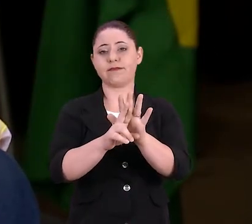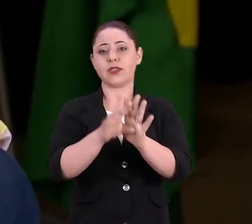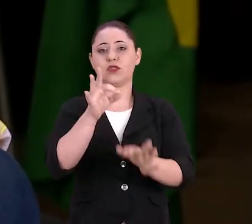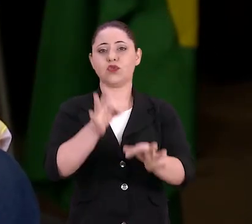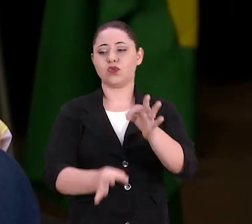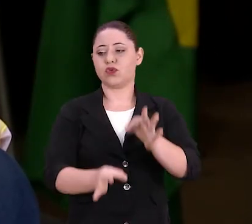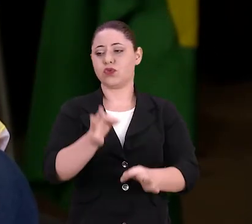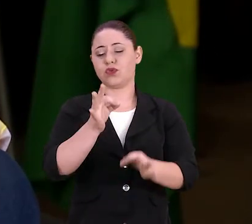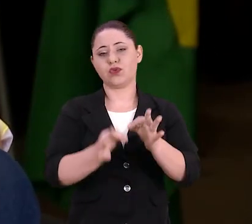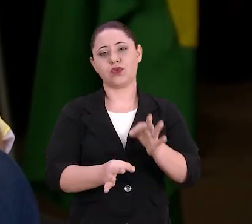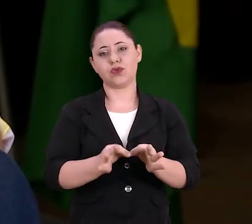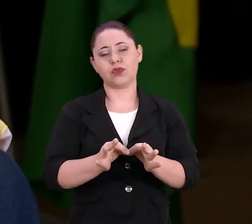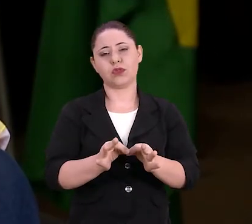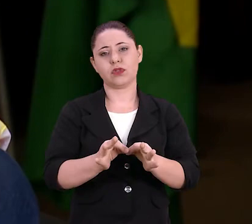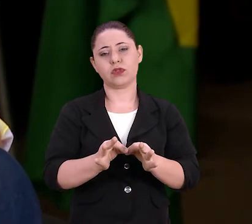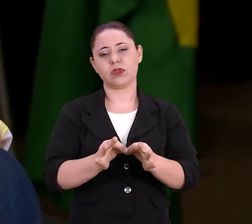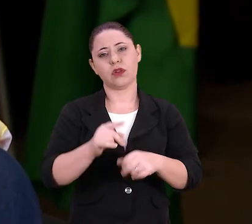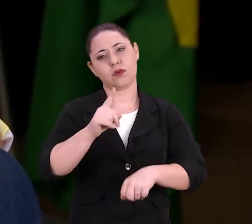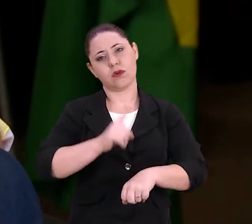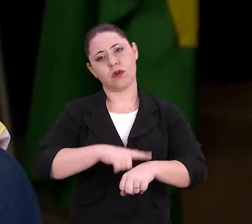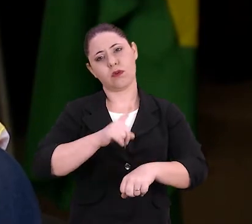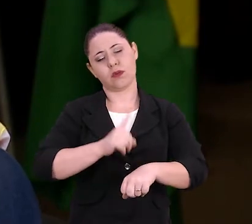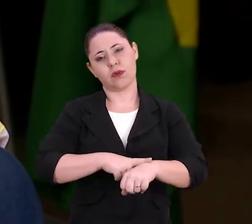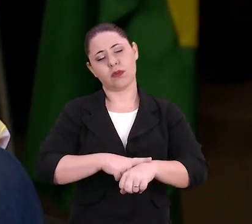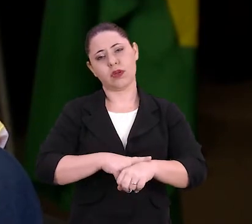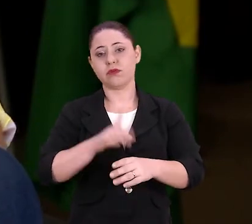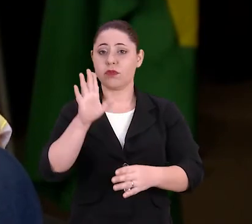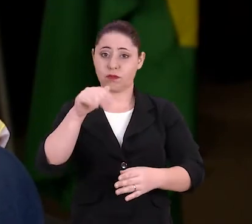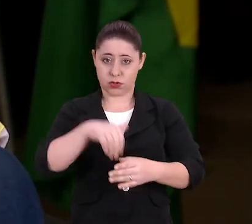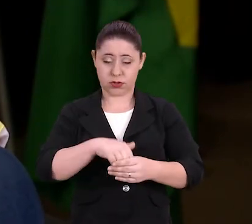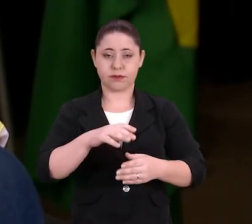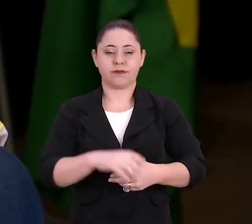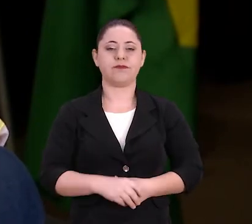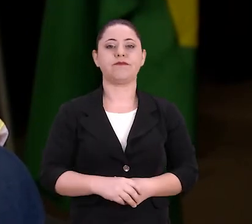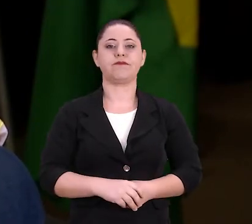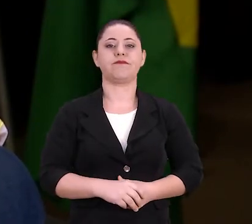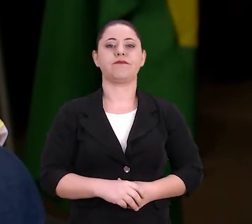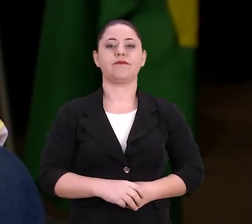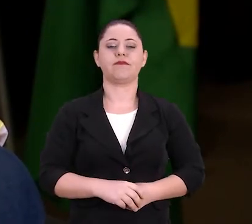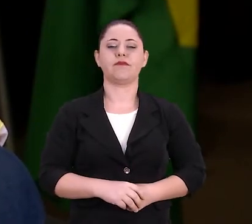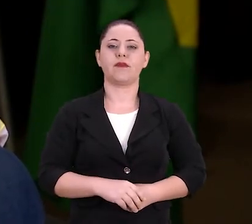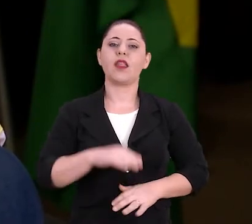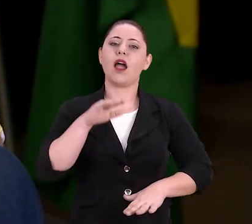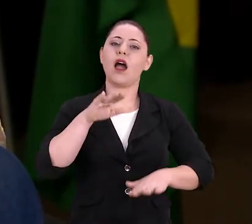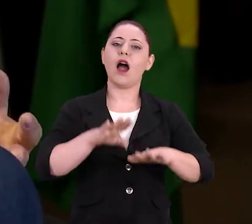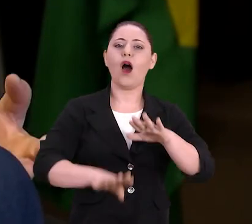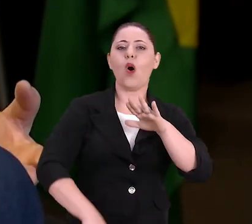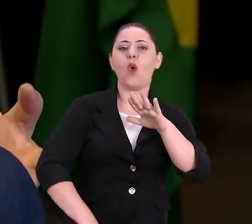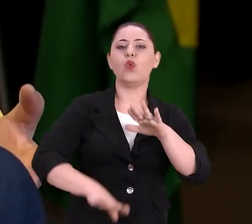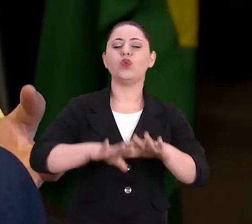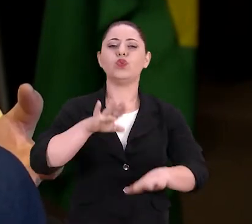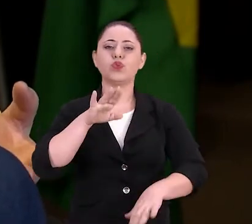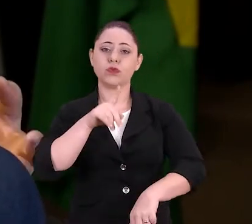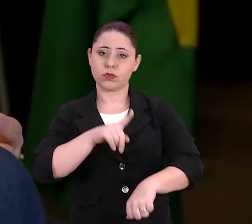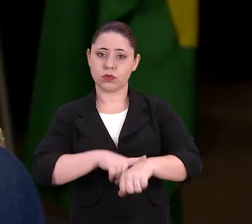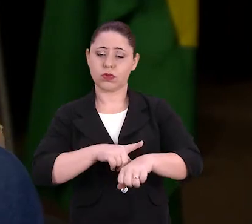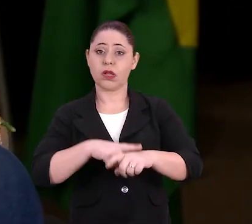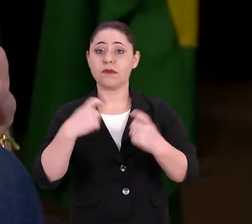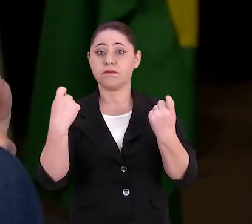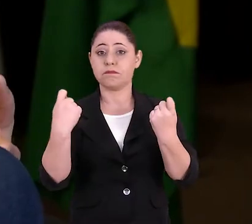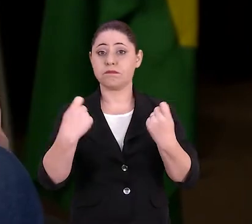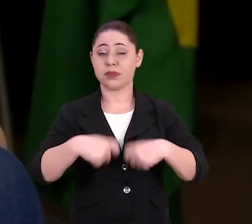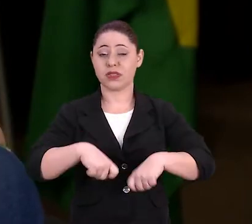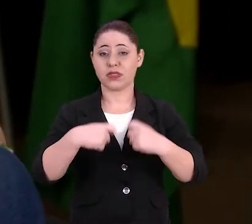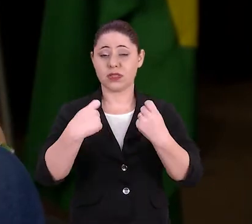da Justiça Eleitoral lá na sessão, no momento da votação. Em algumas circunstâncias, vai